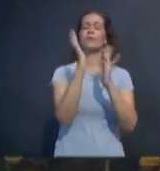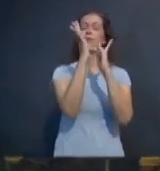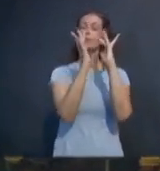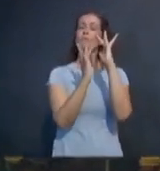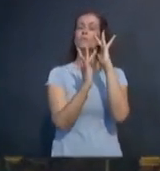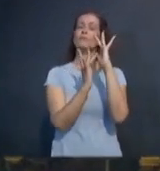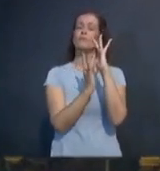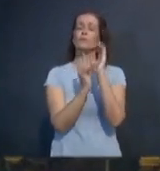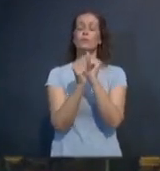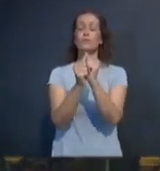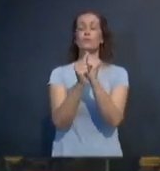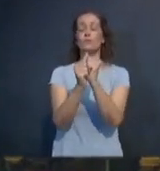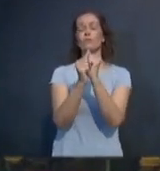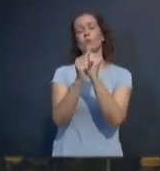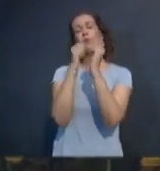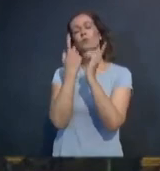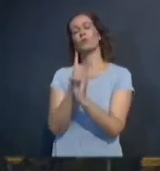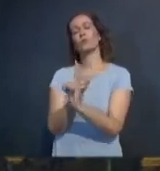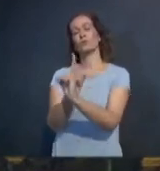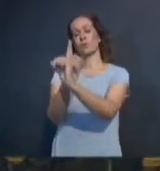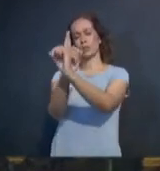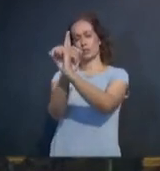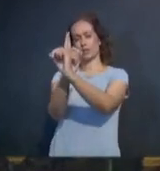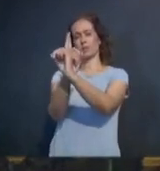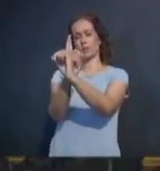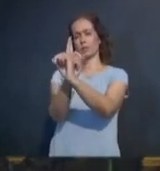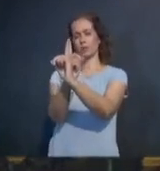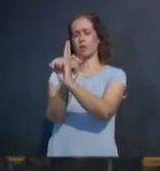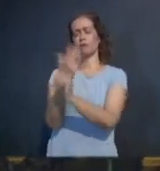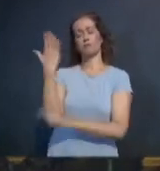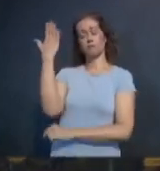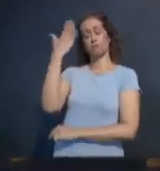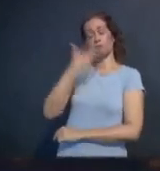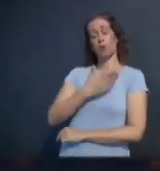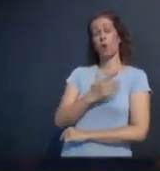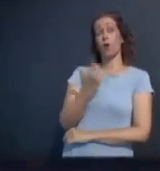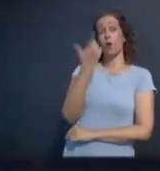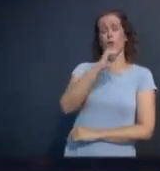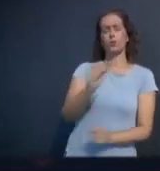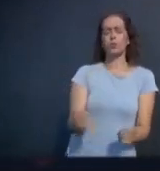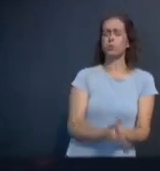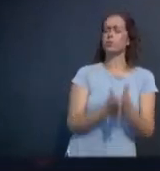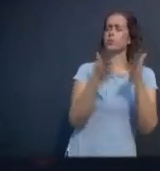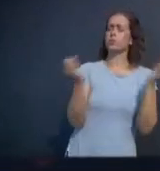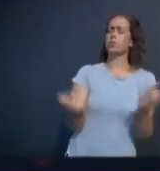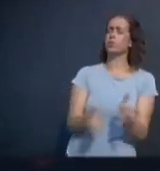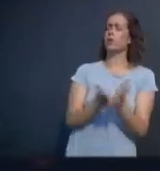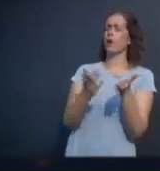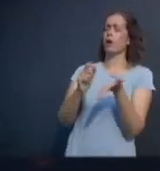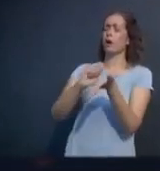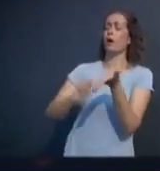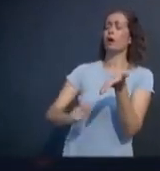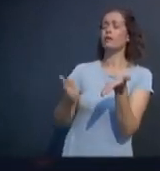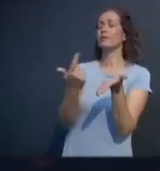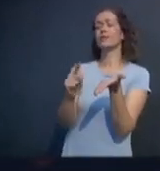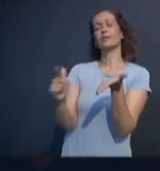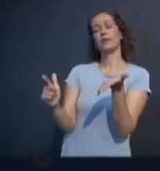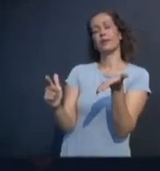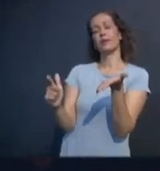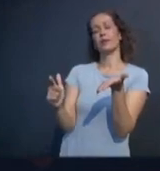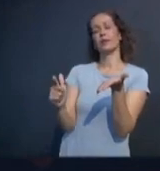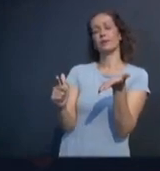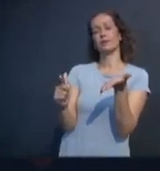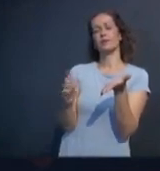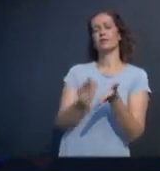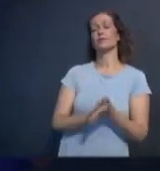discípulos muitos outros sinais que não estão escritos nesse livro. Estes, porém,